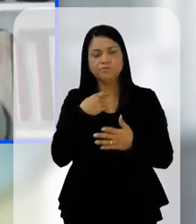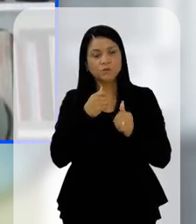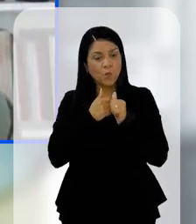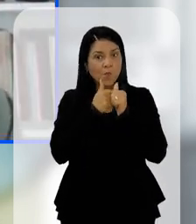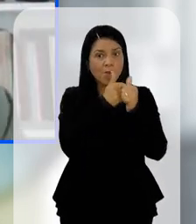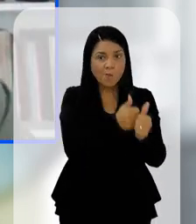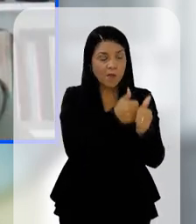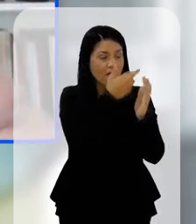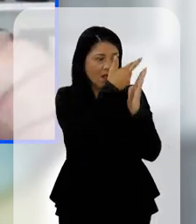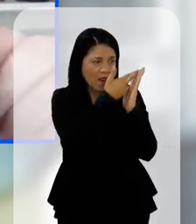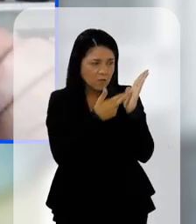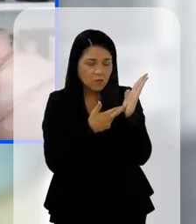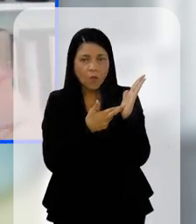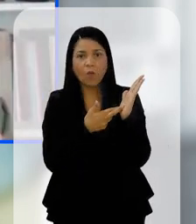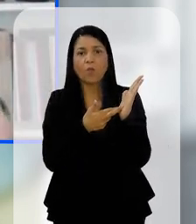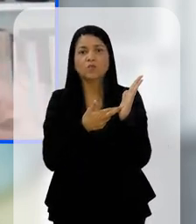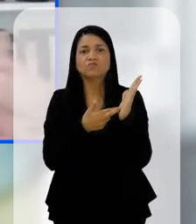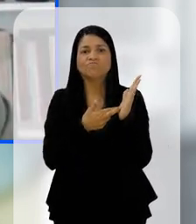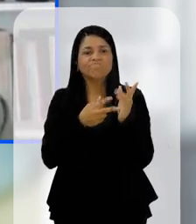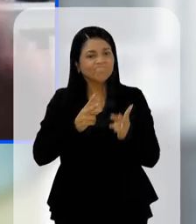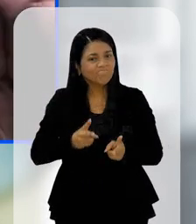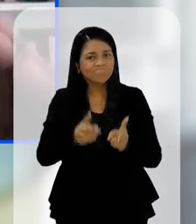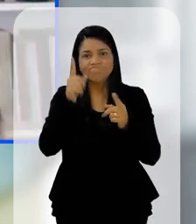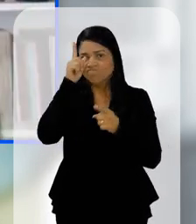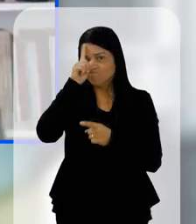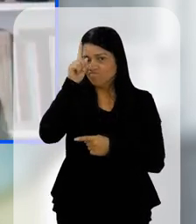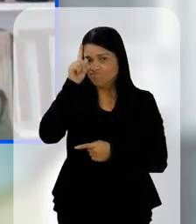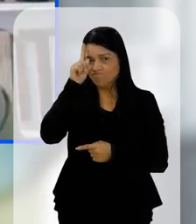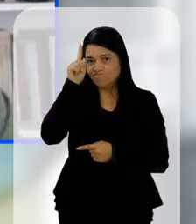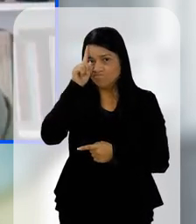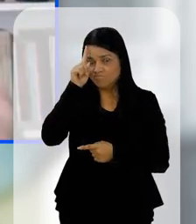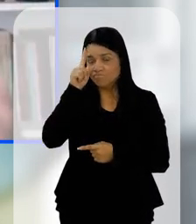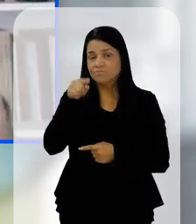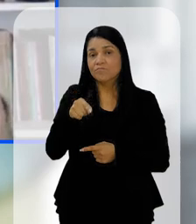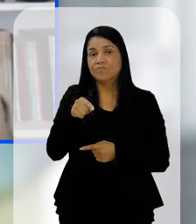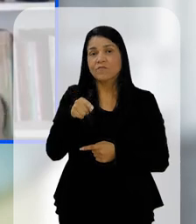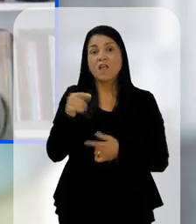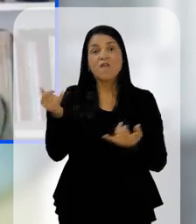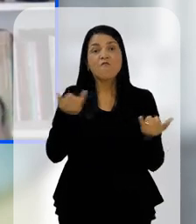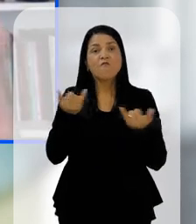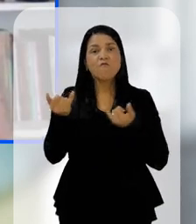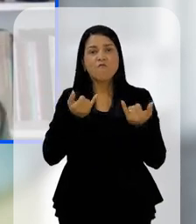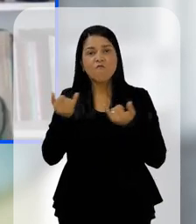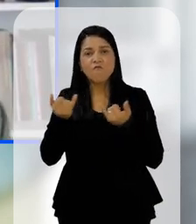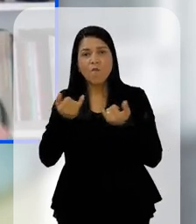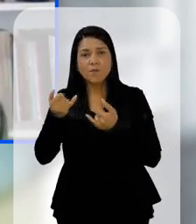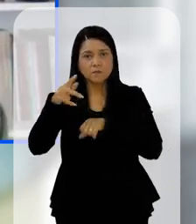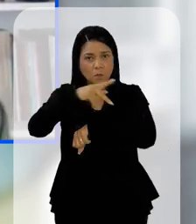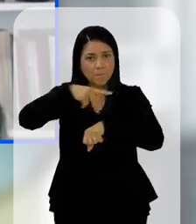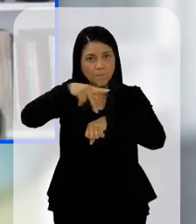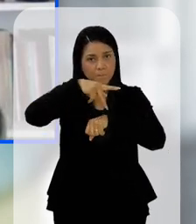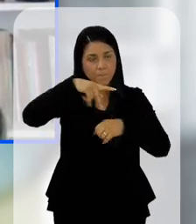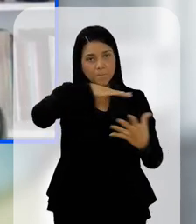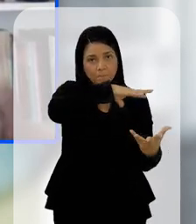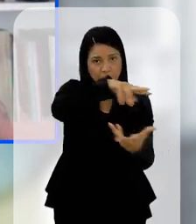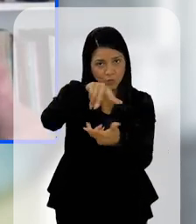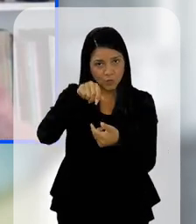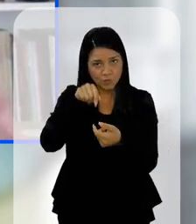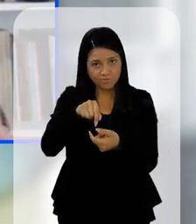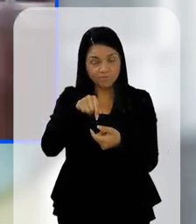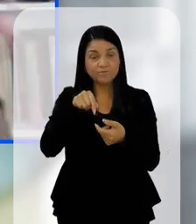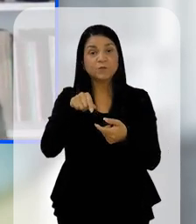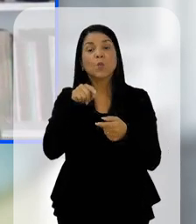acompanho, assim, quase que cotidianamente as informações internacionais a